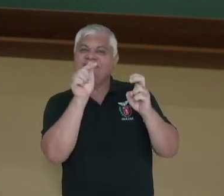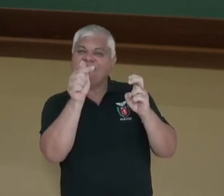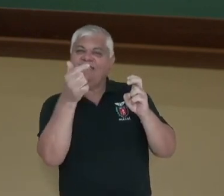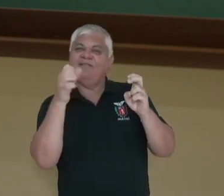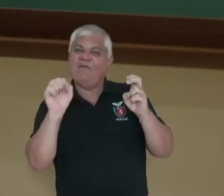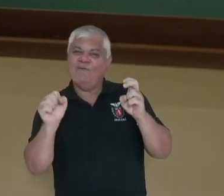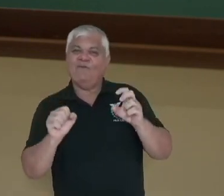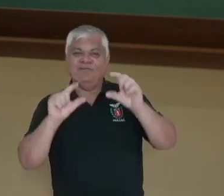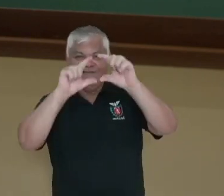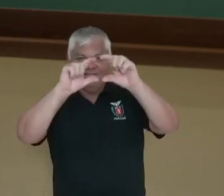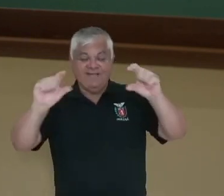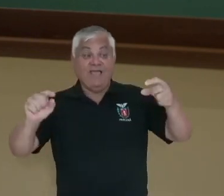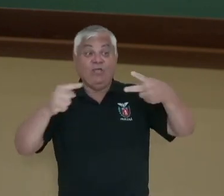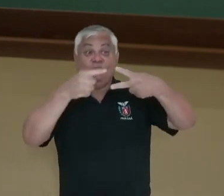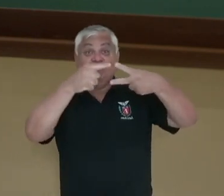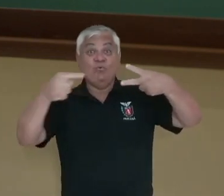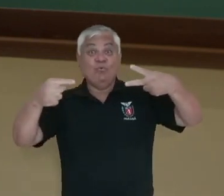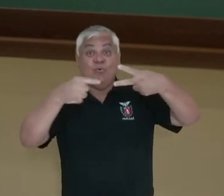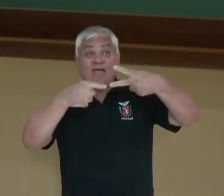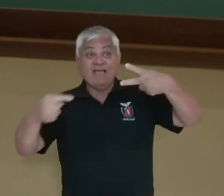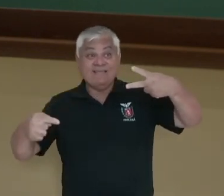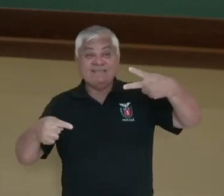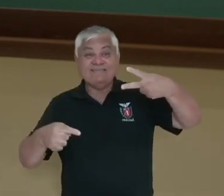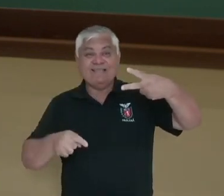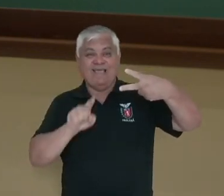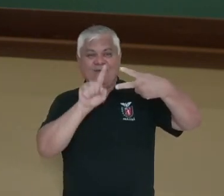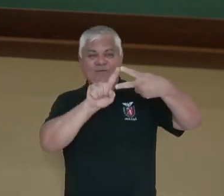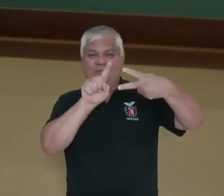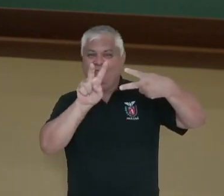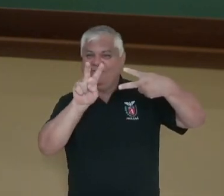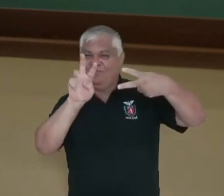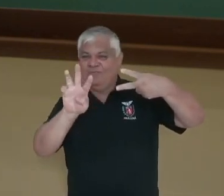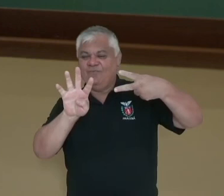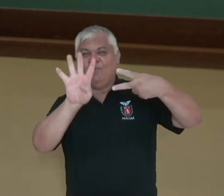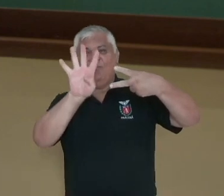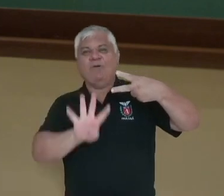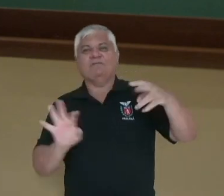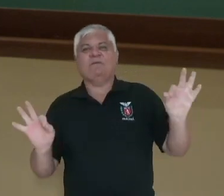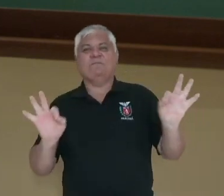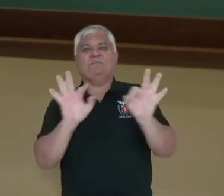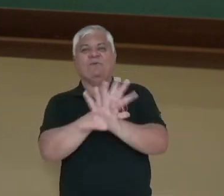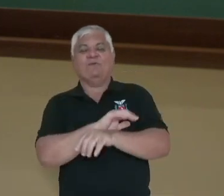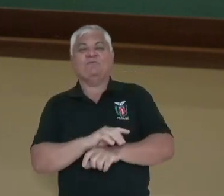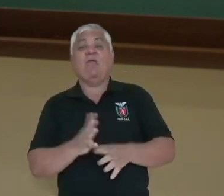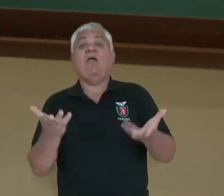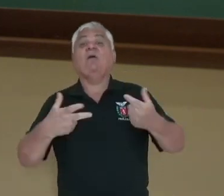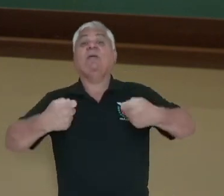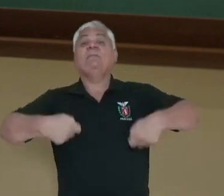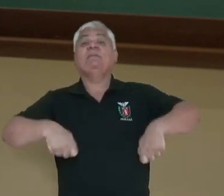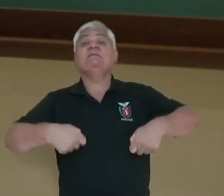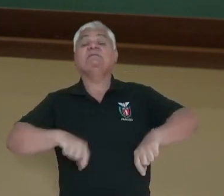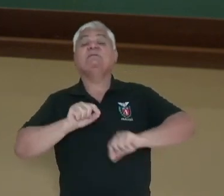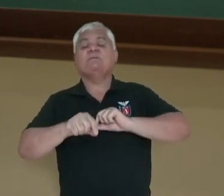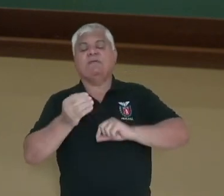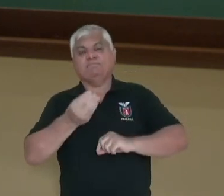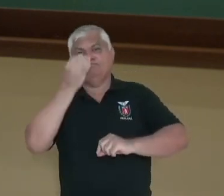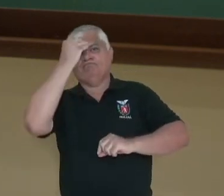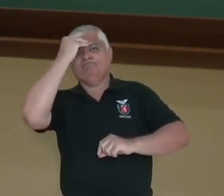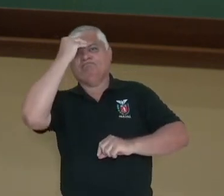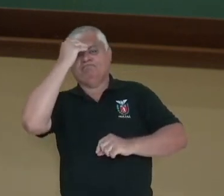cálculos. Montamos a matriz ali e agora sim está pronta a nossa matriz. Então, o que eu preciso ter na minha cabeça,